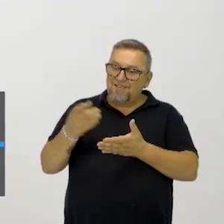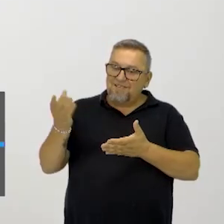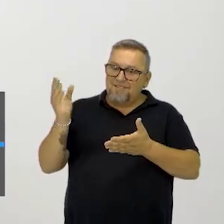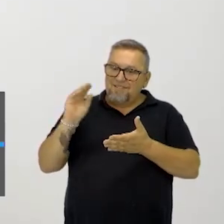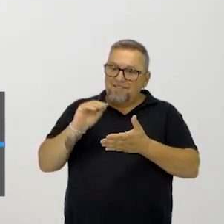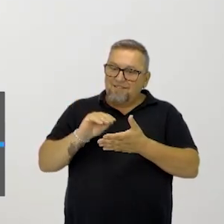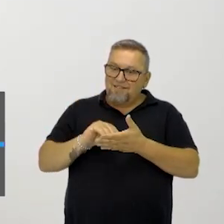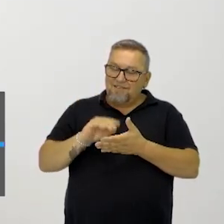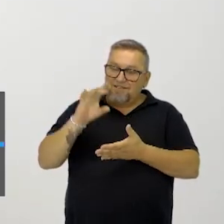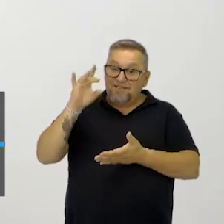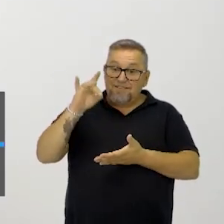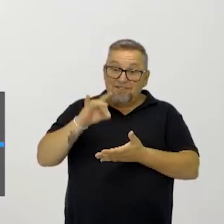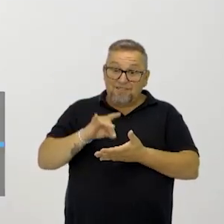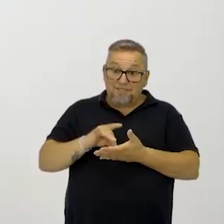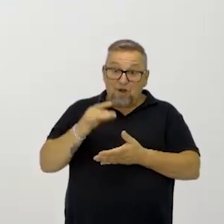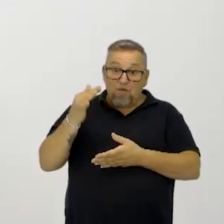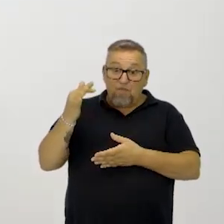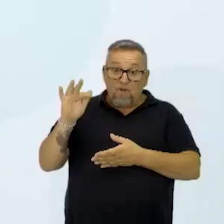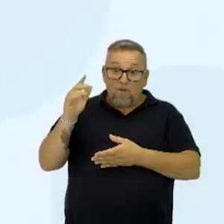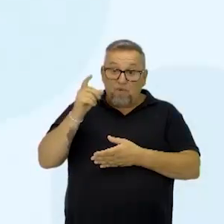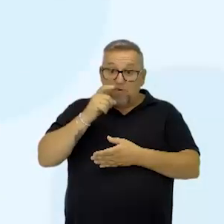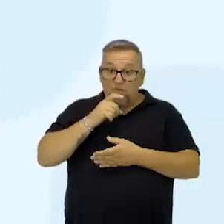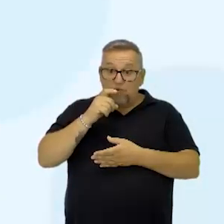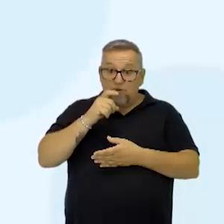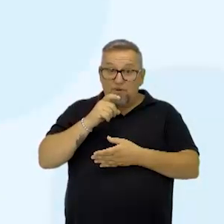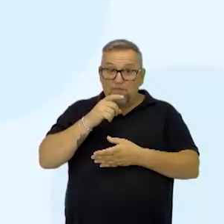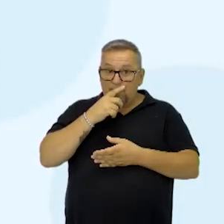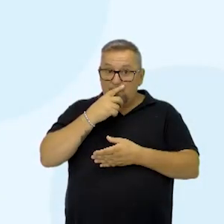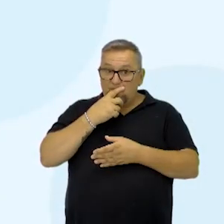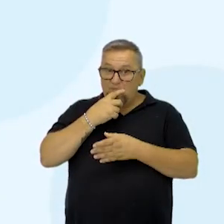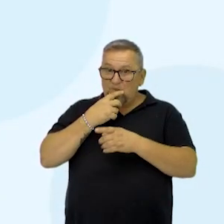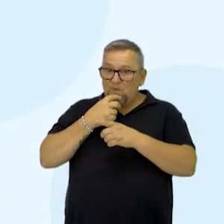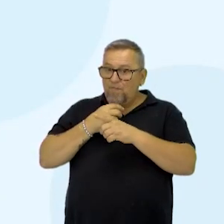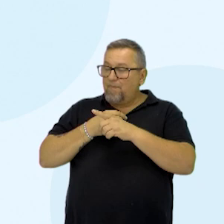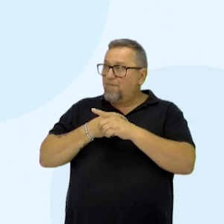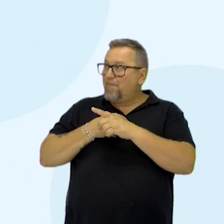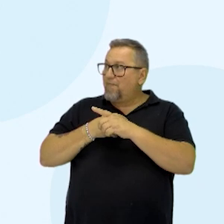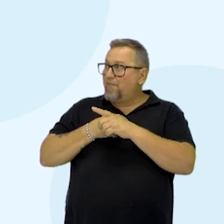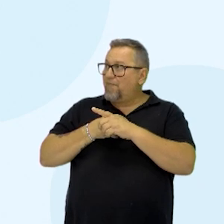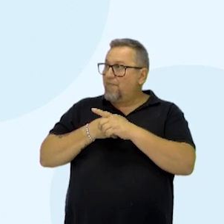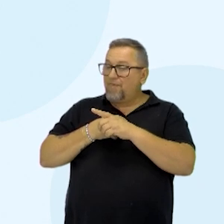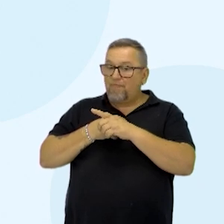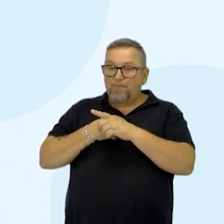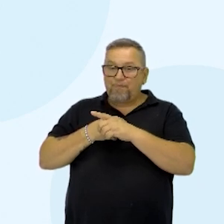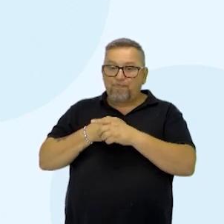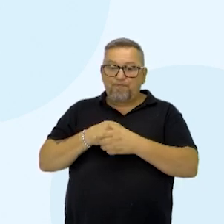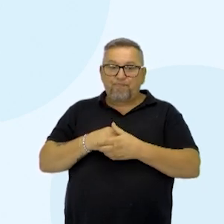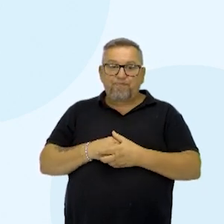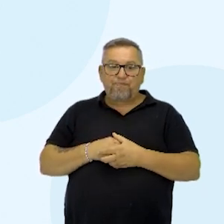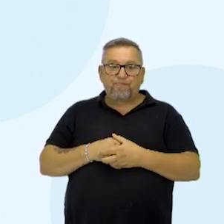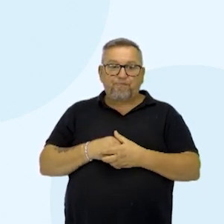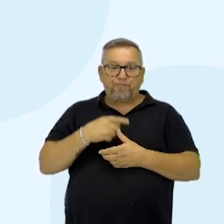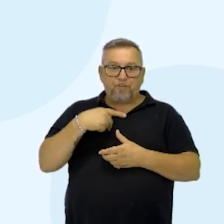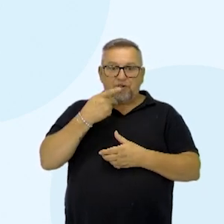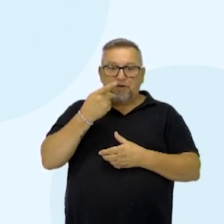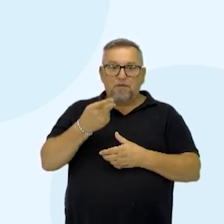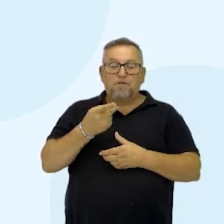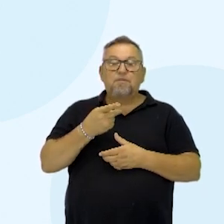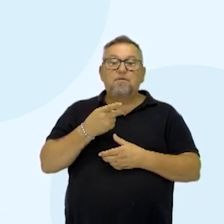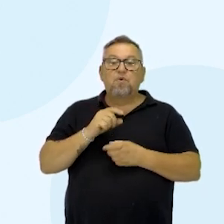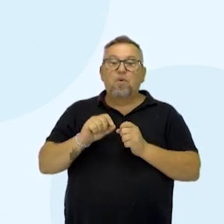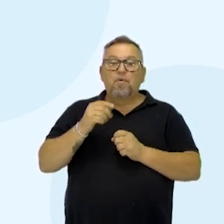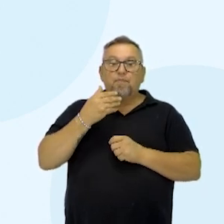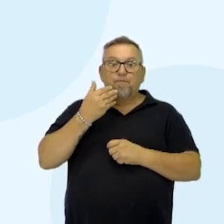se a afirmação é verdadeira ou falsa. A primeira apareceu no começo da aula aí, mas tudo bem, eu vou só comentar para vocês verificarem como